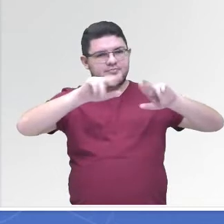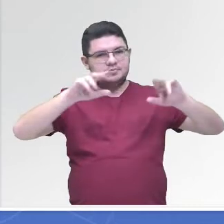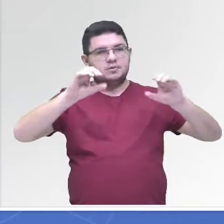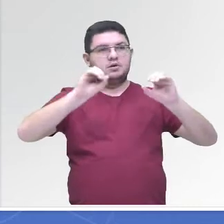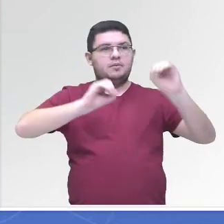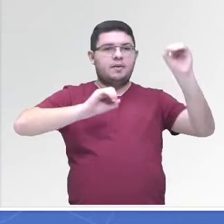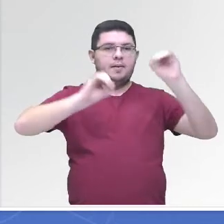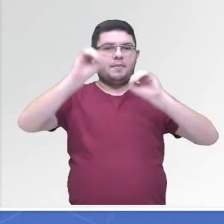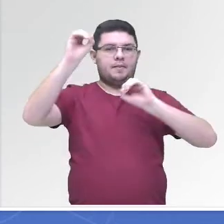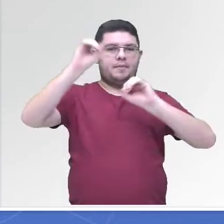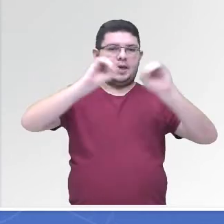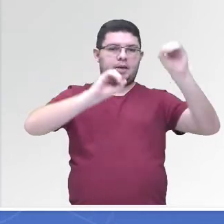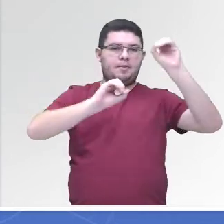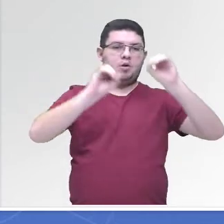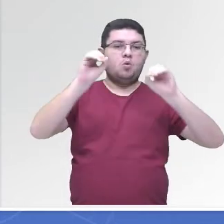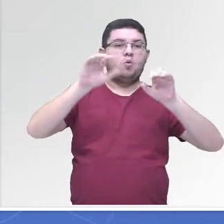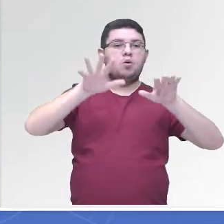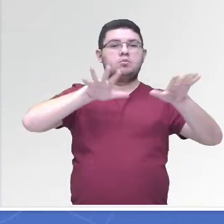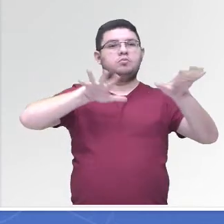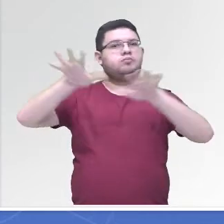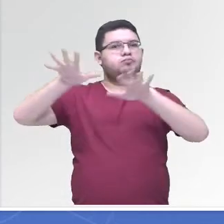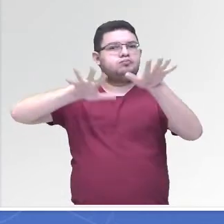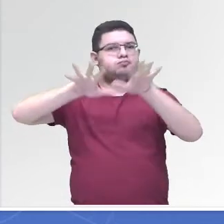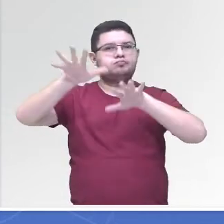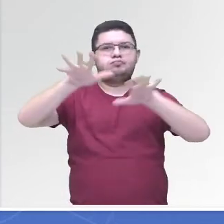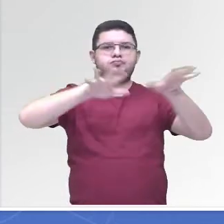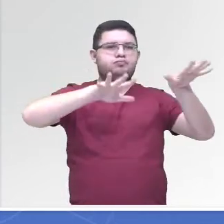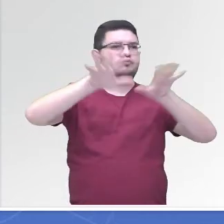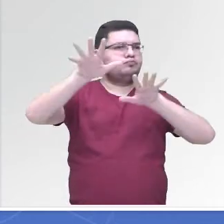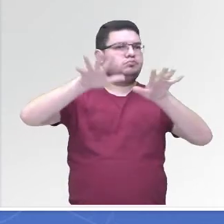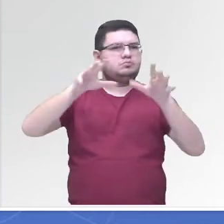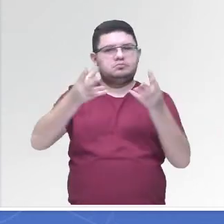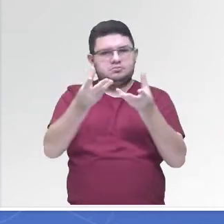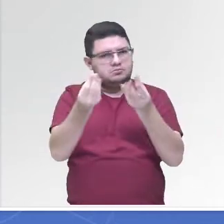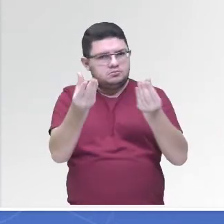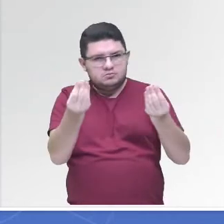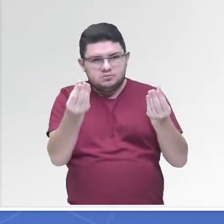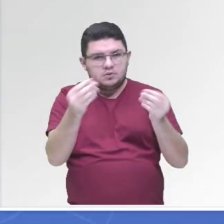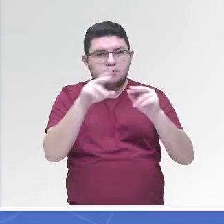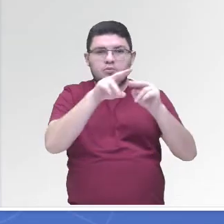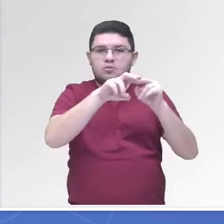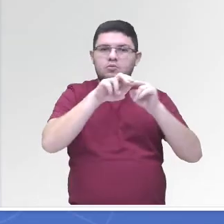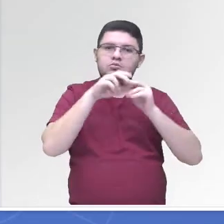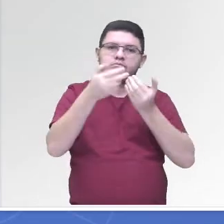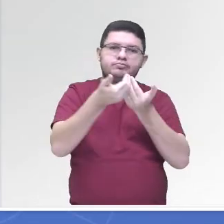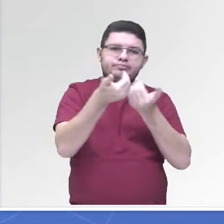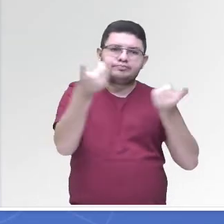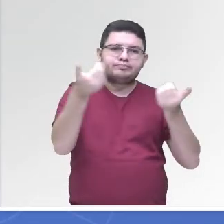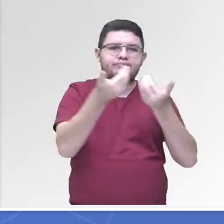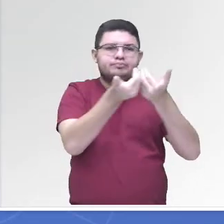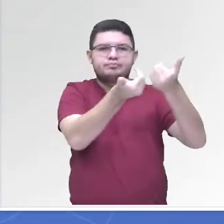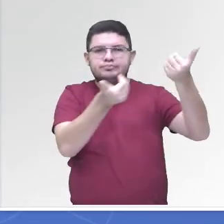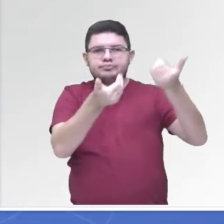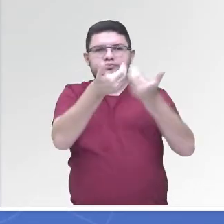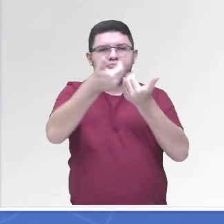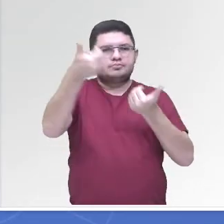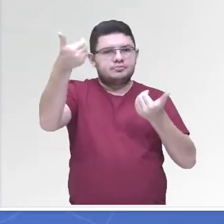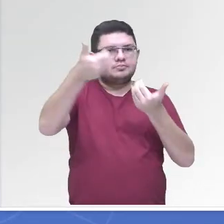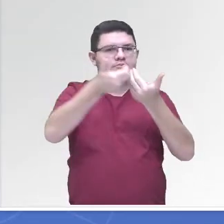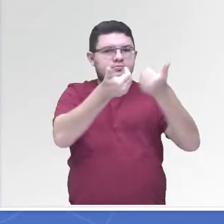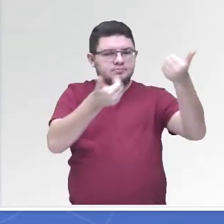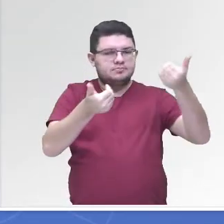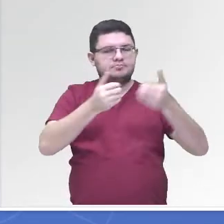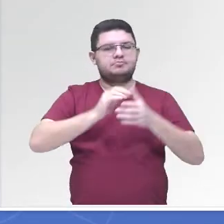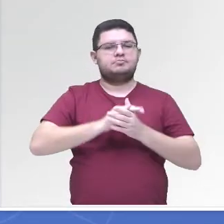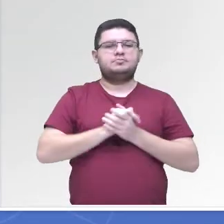eu já comentei, intensa movimentação por conta desse afastamento das partículas, das